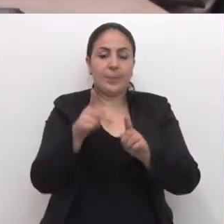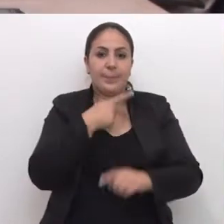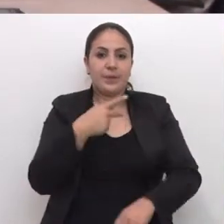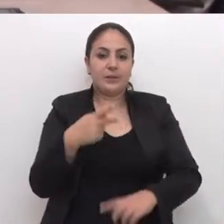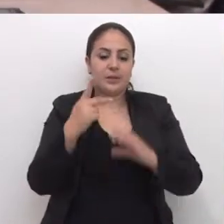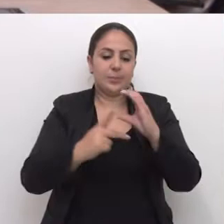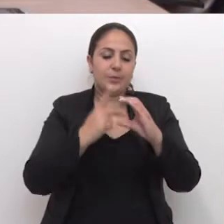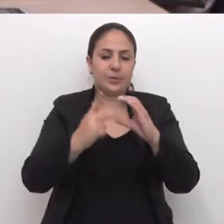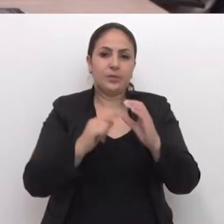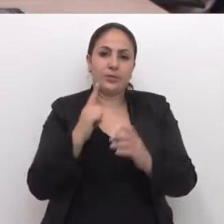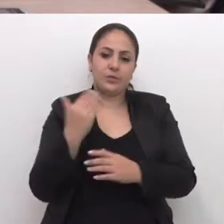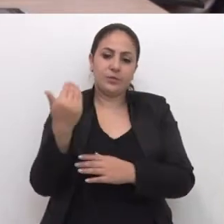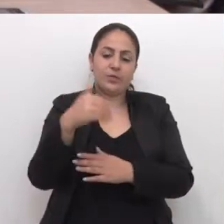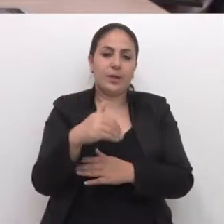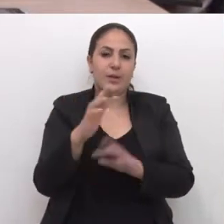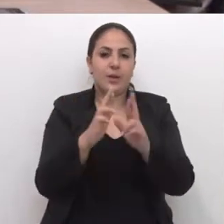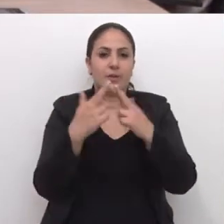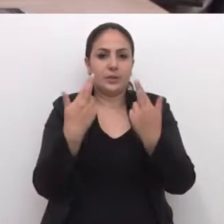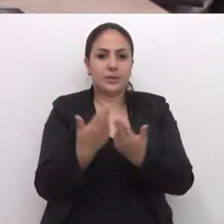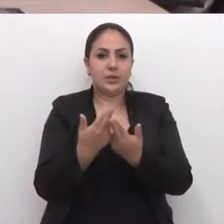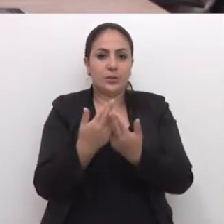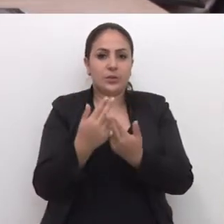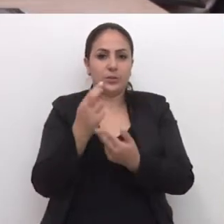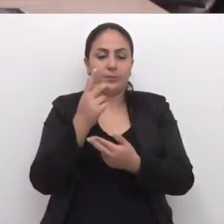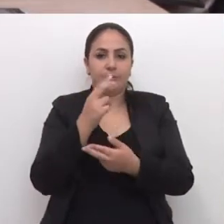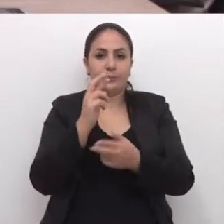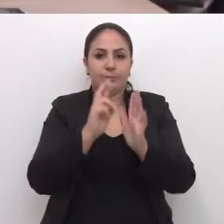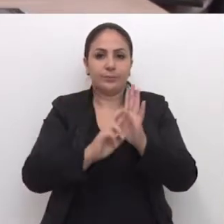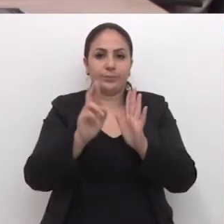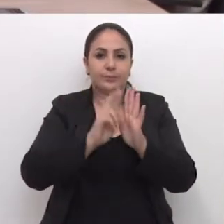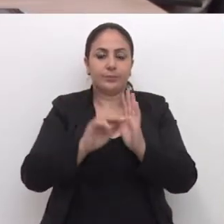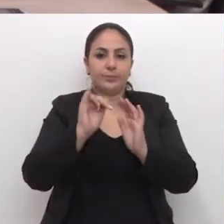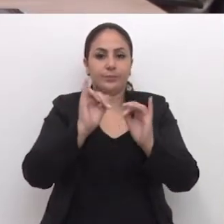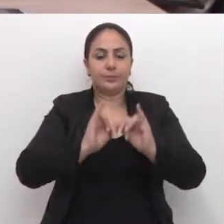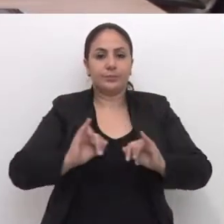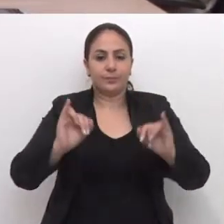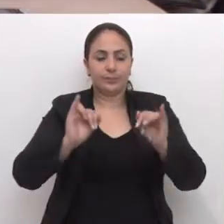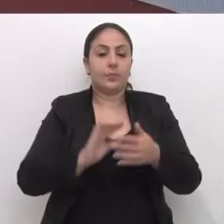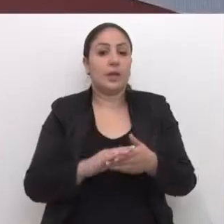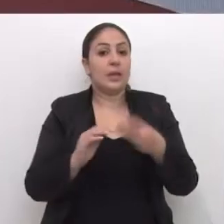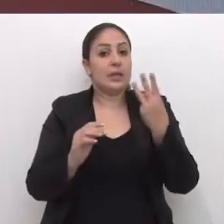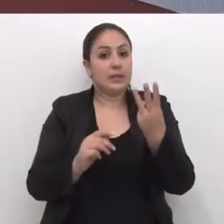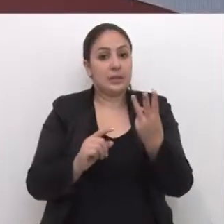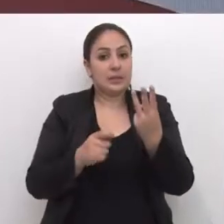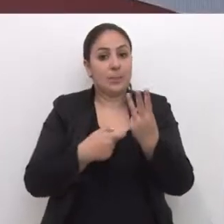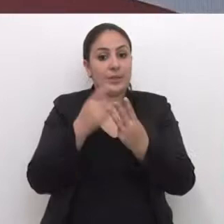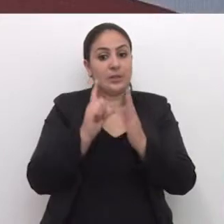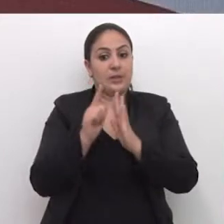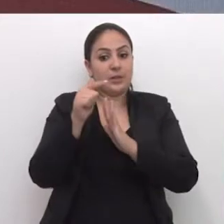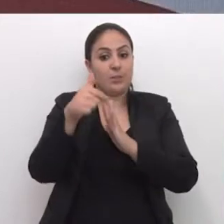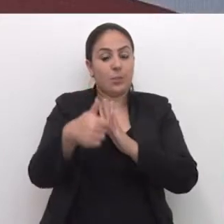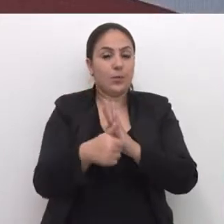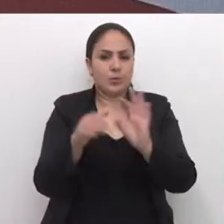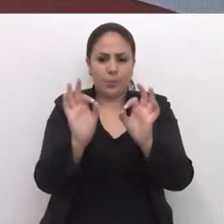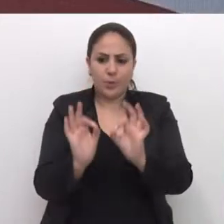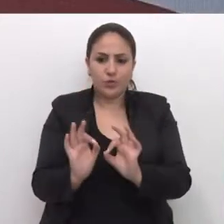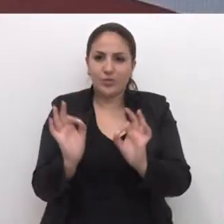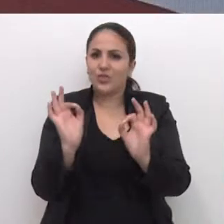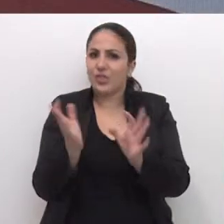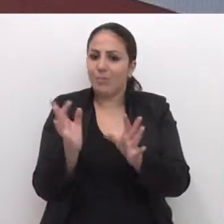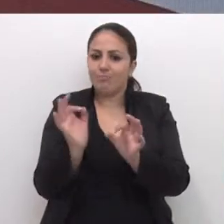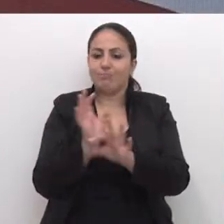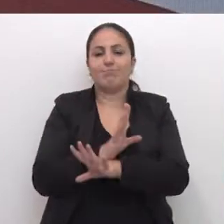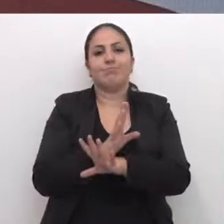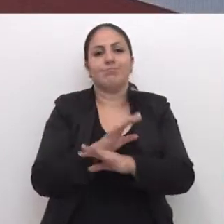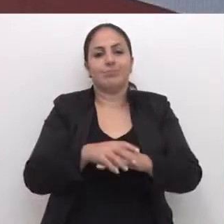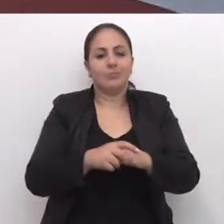da Câmara de Vereadores estiveram reunidas com representantes da IMED. 3 meses depois, o projeto